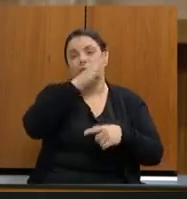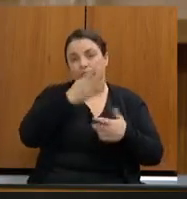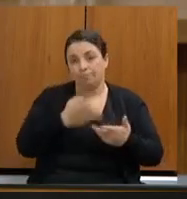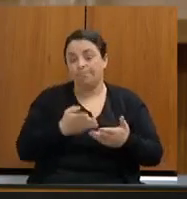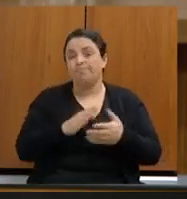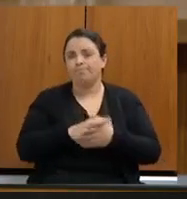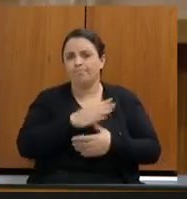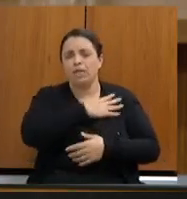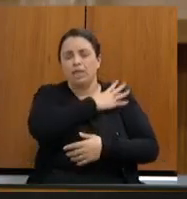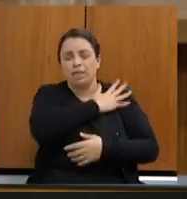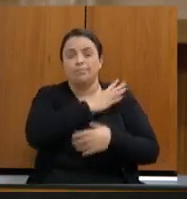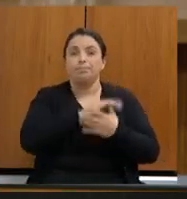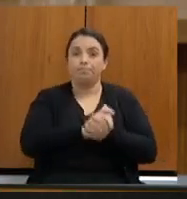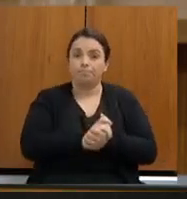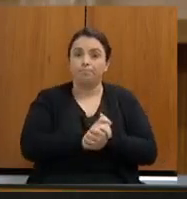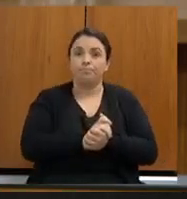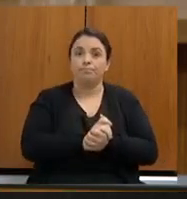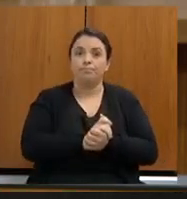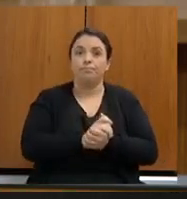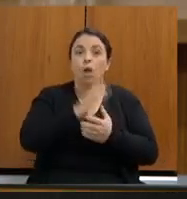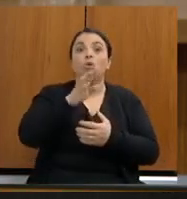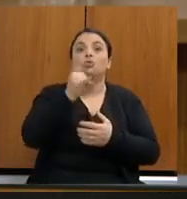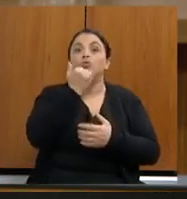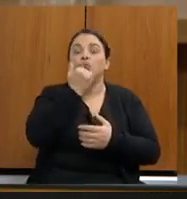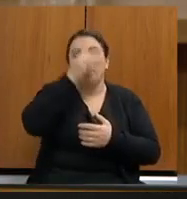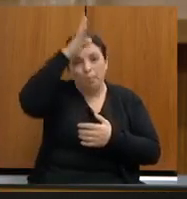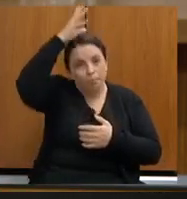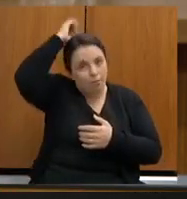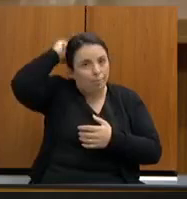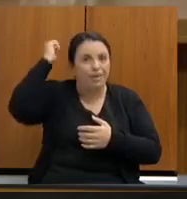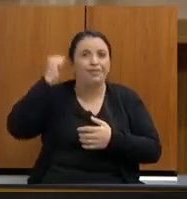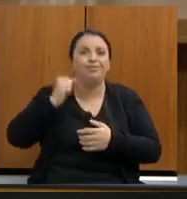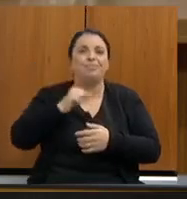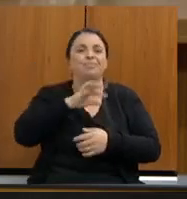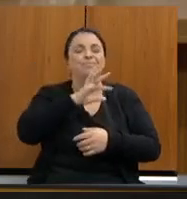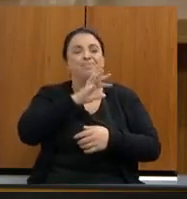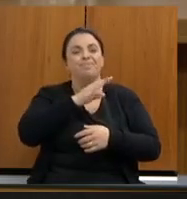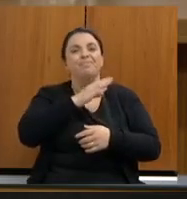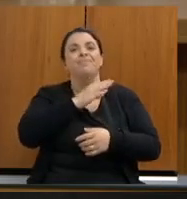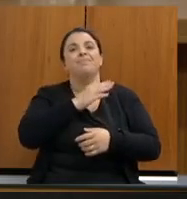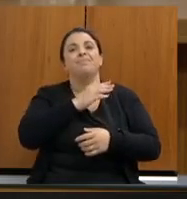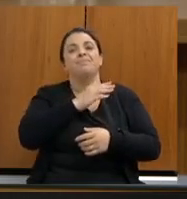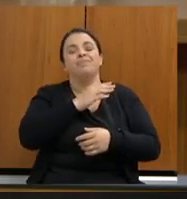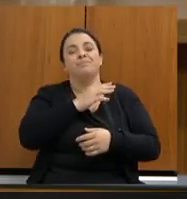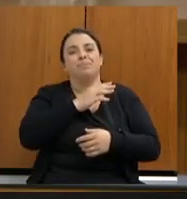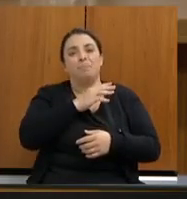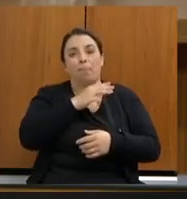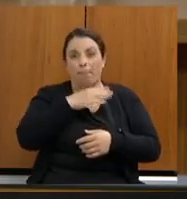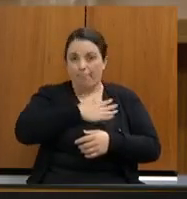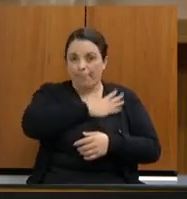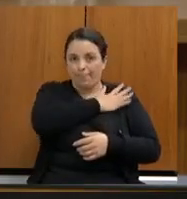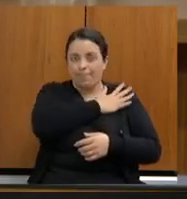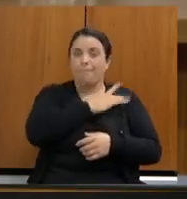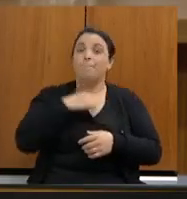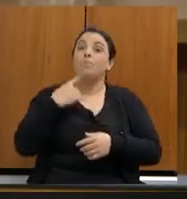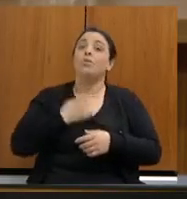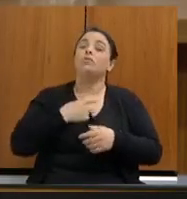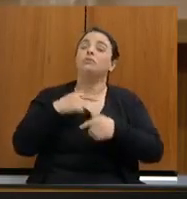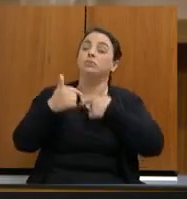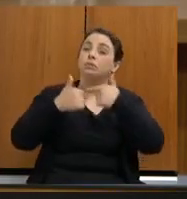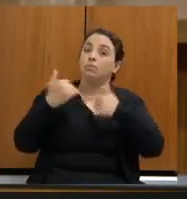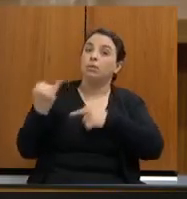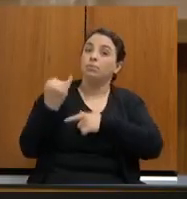colocar aqui também que nós estamos fazendo um trabalho absolutamente importante junto à secretaria de estado de saúde